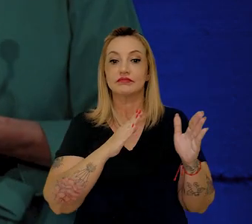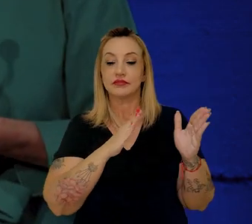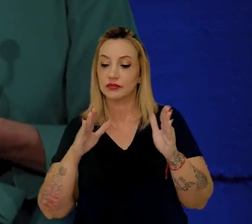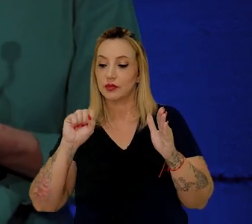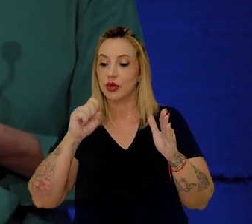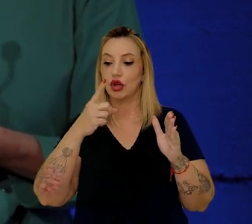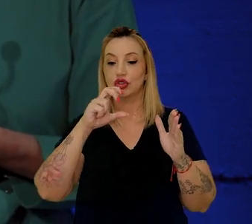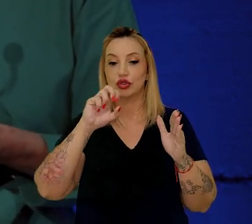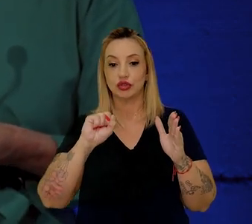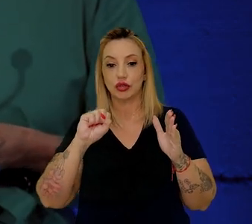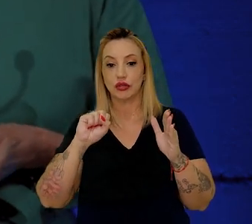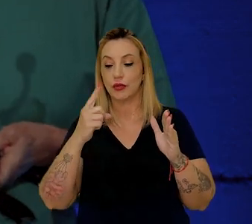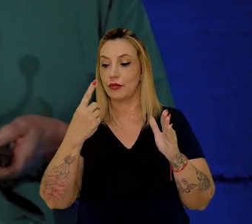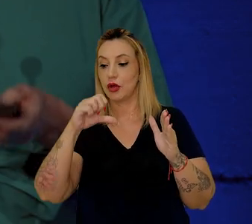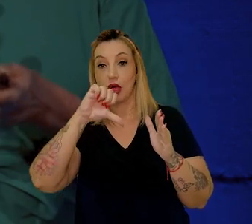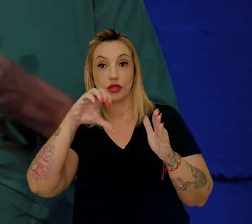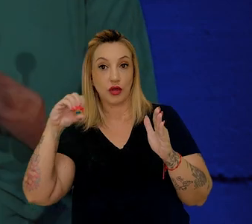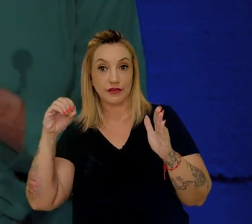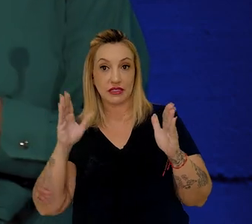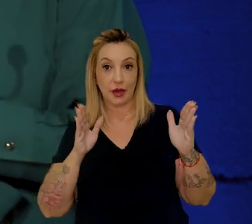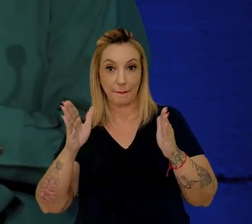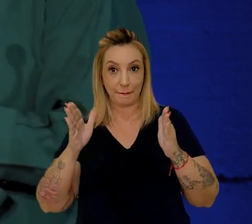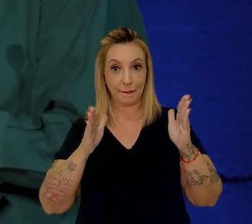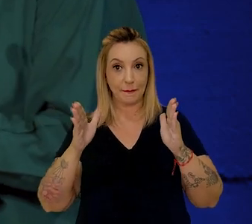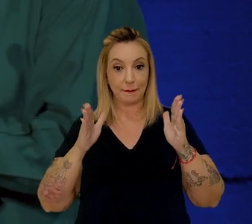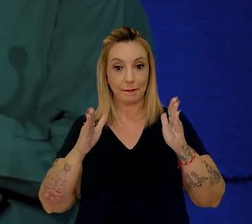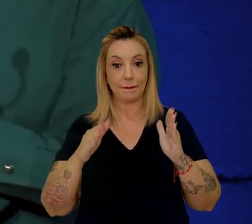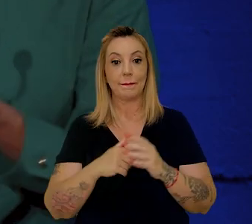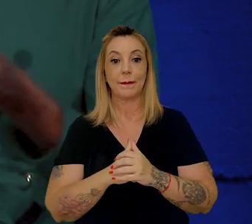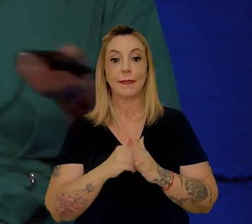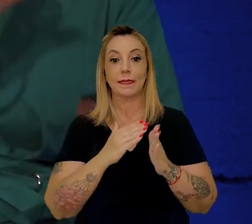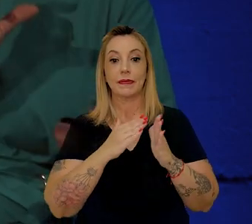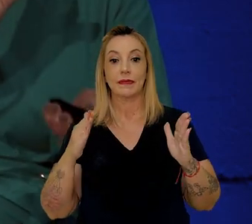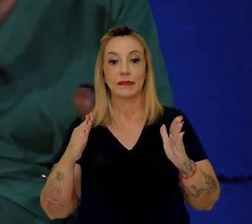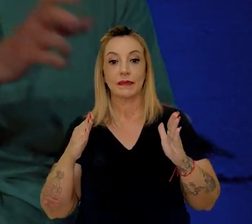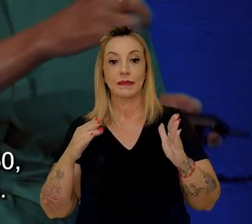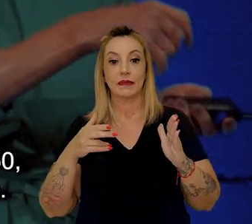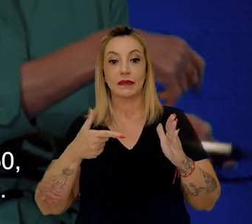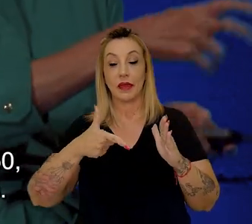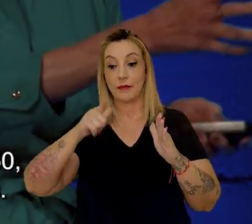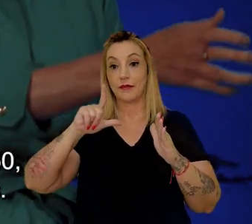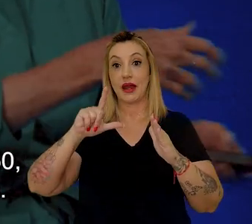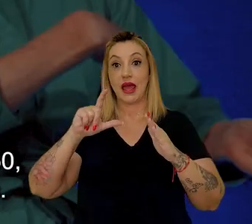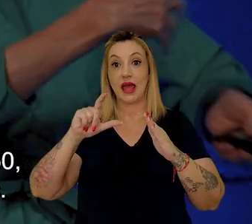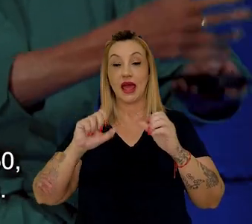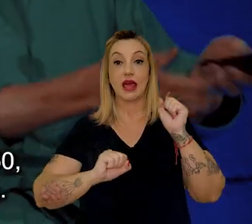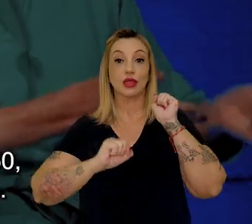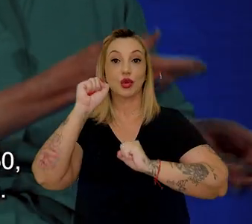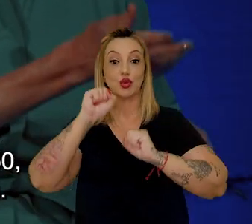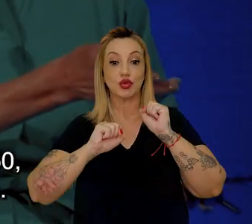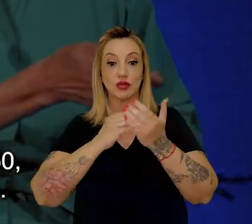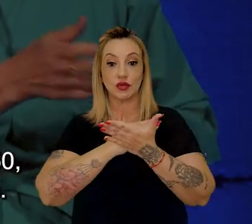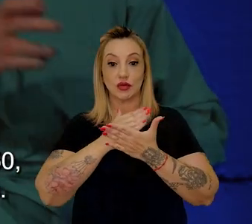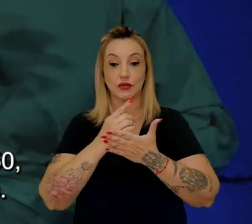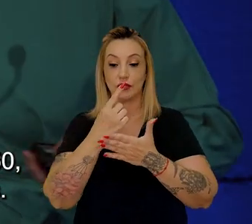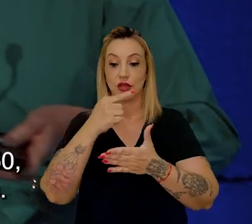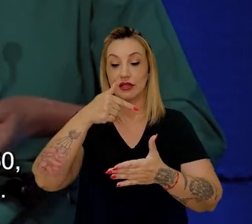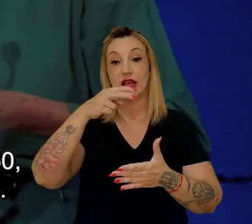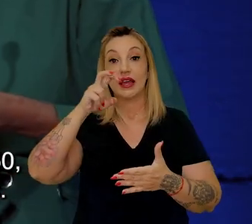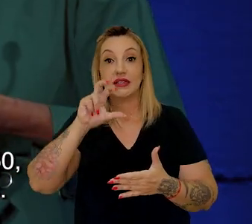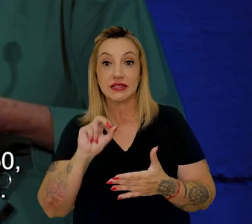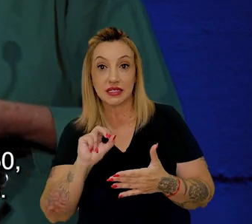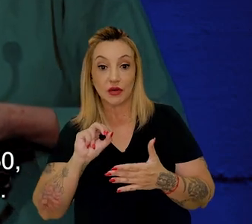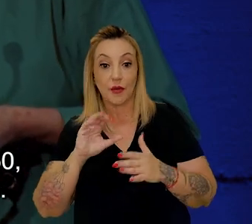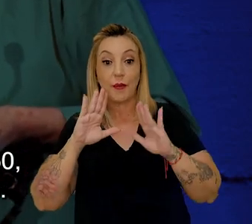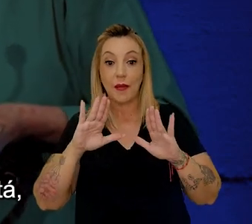1850 1900 porque ele é é a época que não é a pré-industrial que começou basicamente 1750 mas é